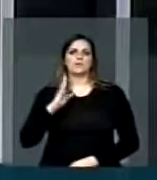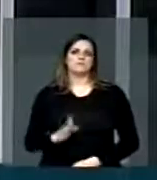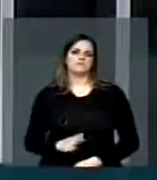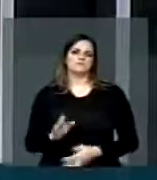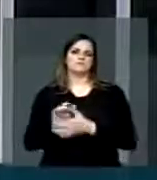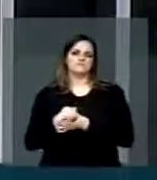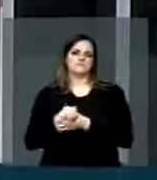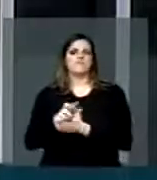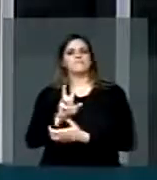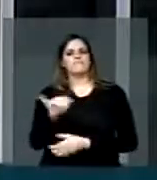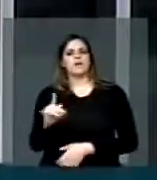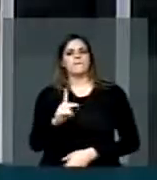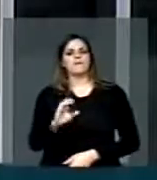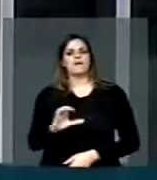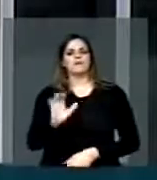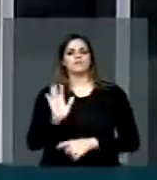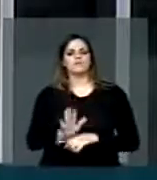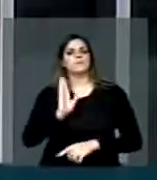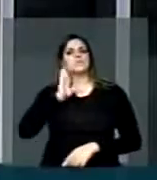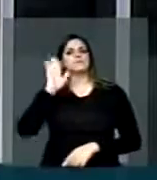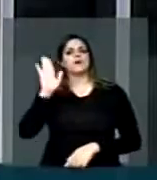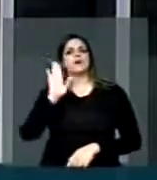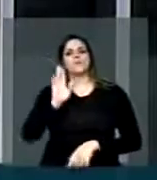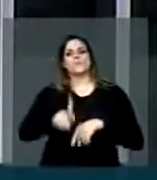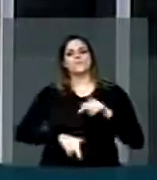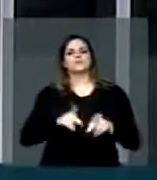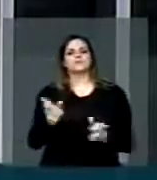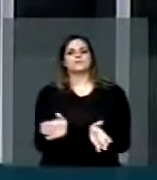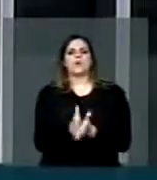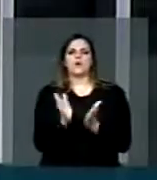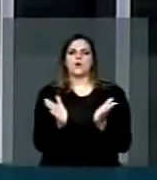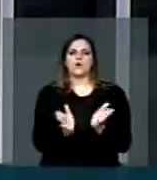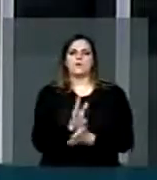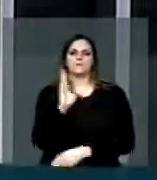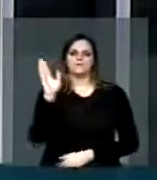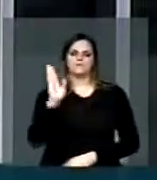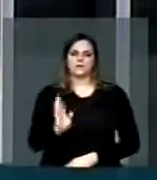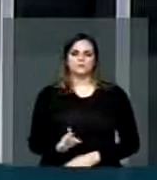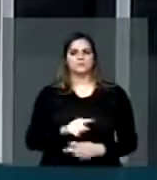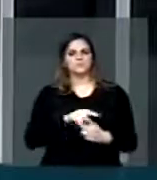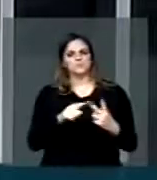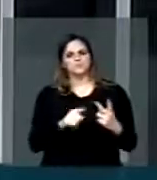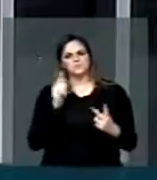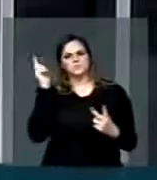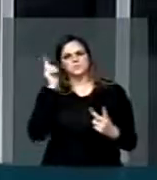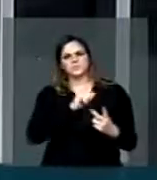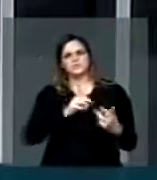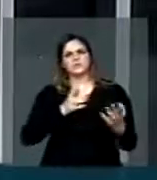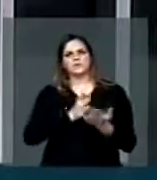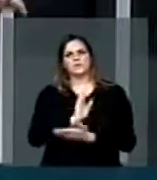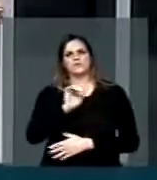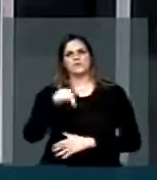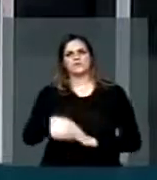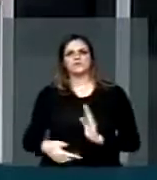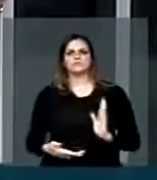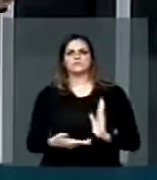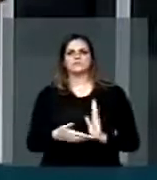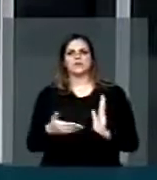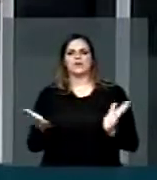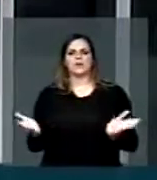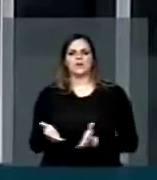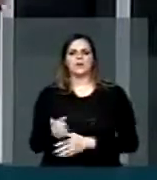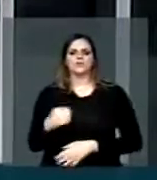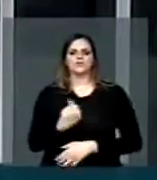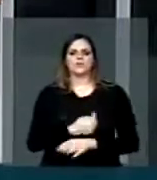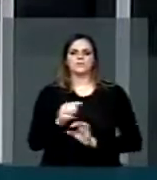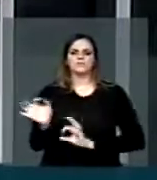atender principalmente a população mais pobre desse país. Depois dessas duas iniciativas aprovadas na nossa casa, agora nos